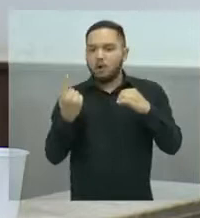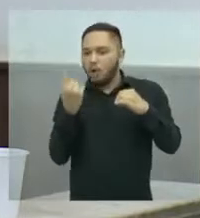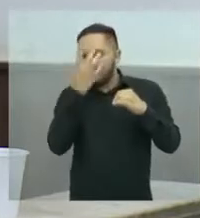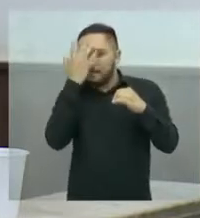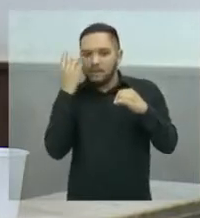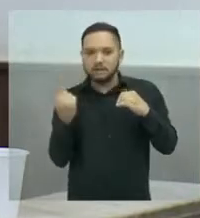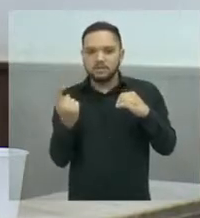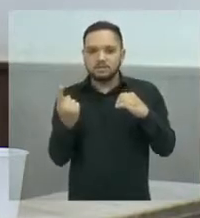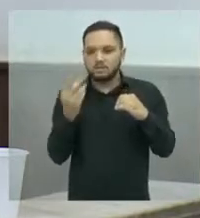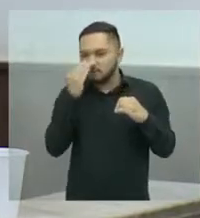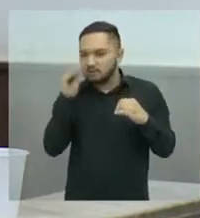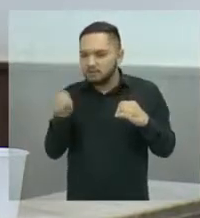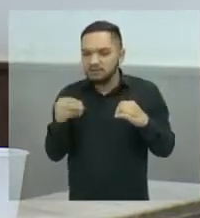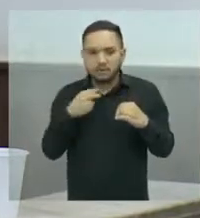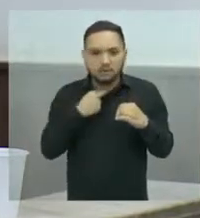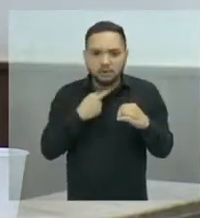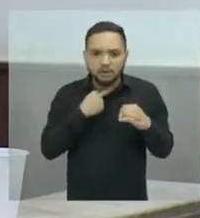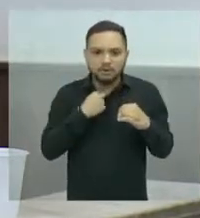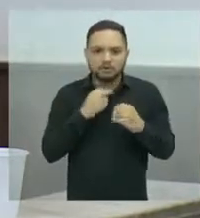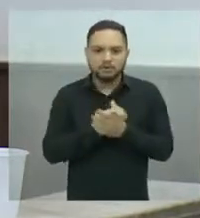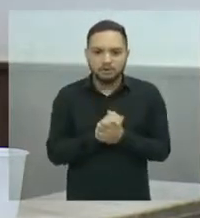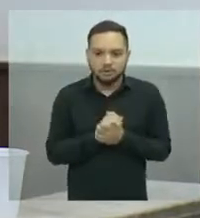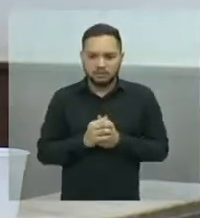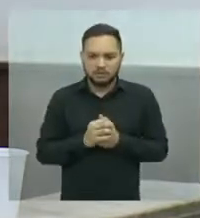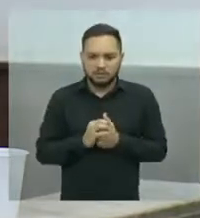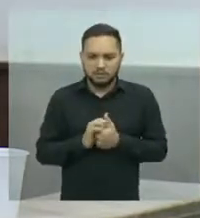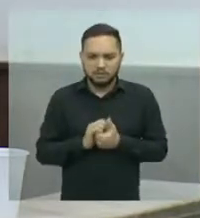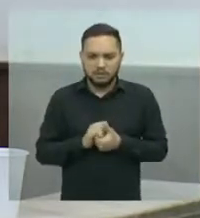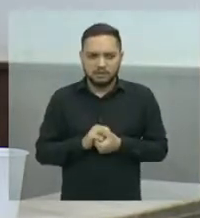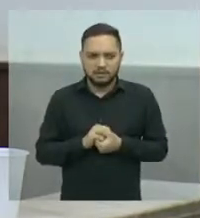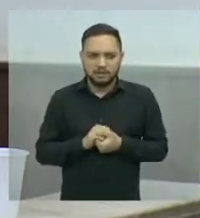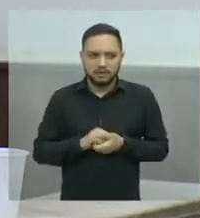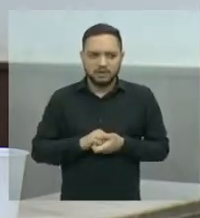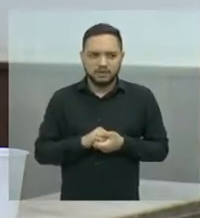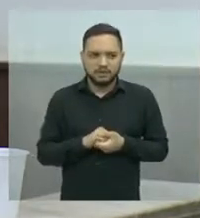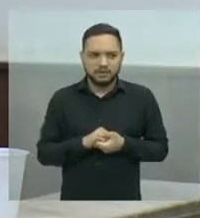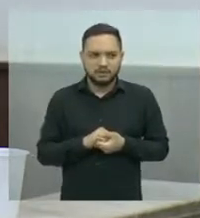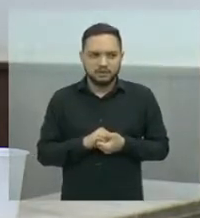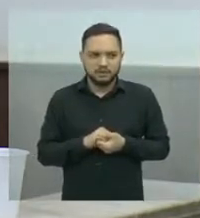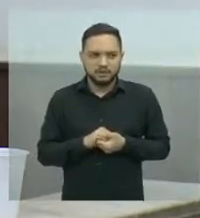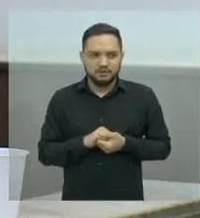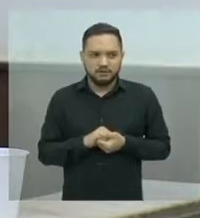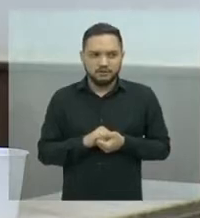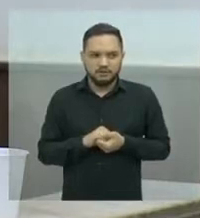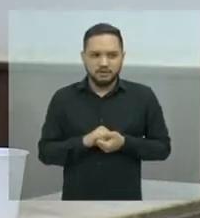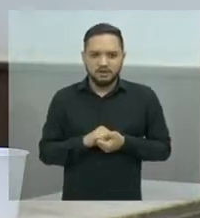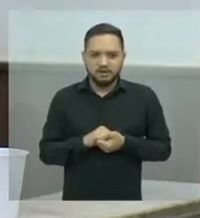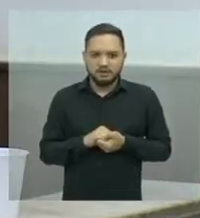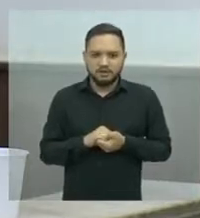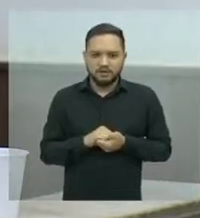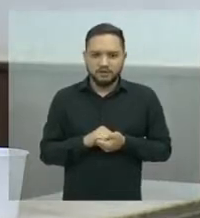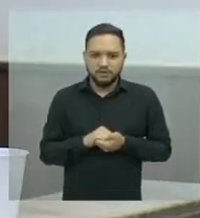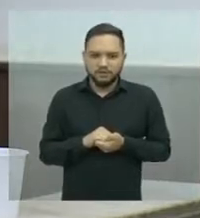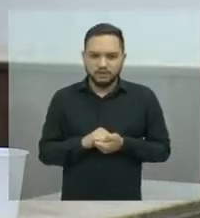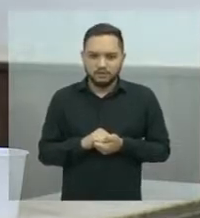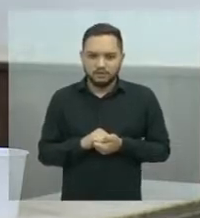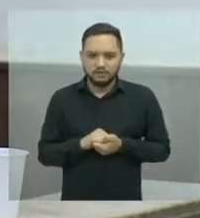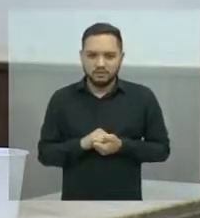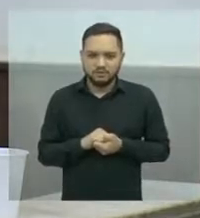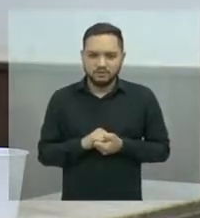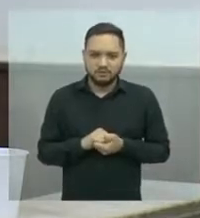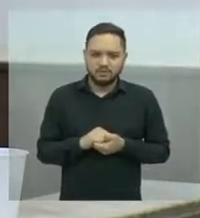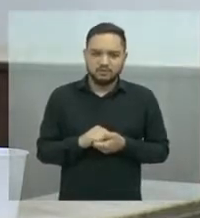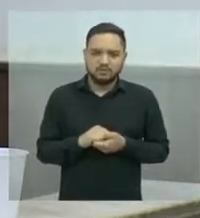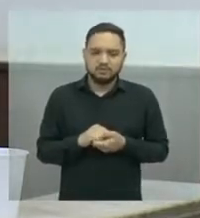ele precisa atender todo porque há outra saída veja só eu em geral um bilhete único e